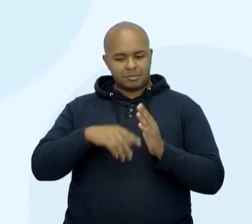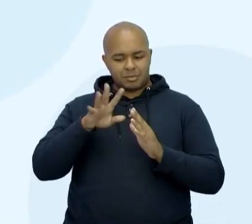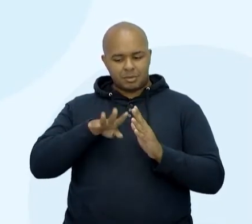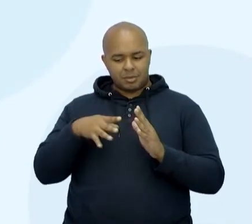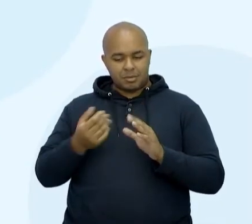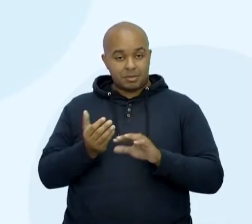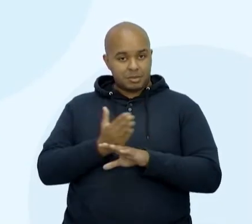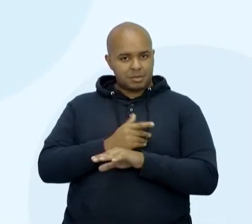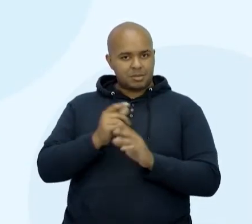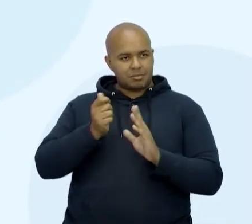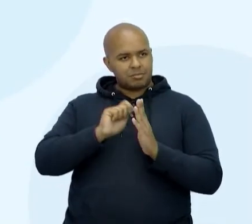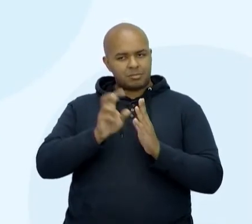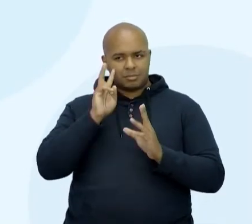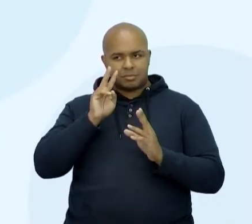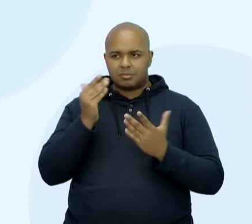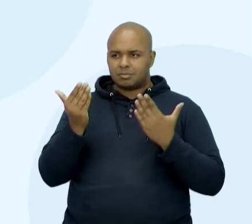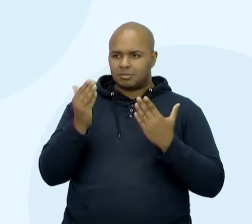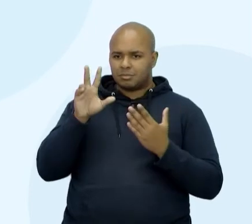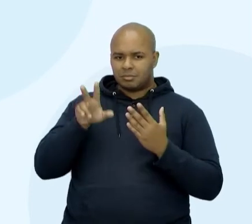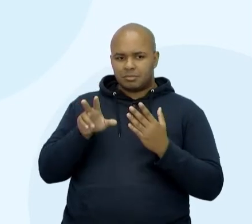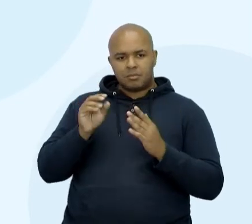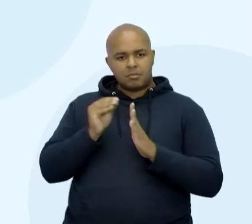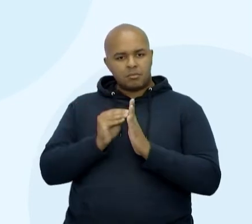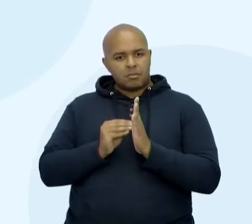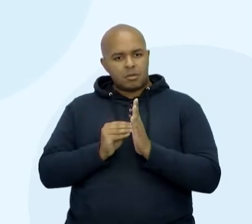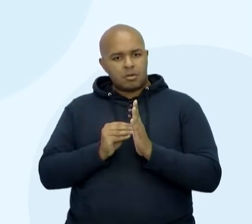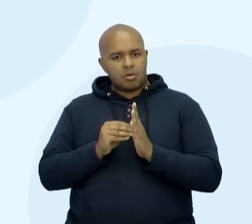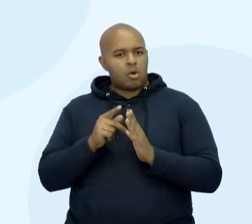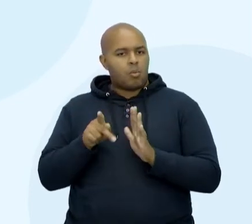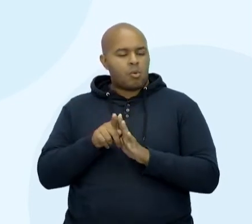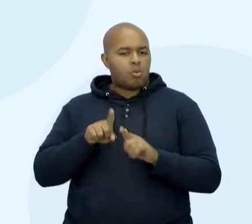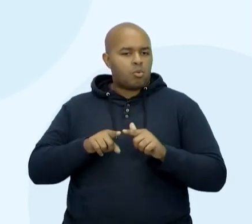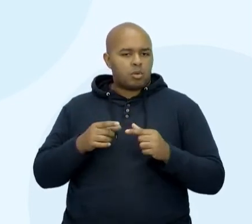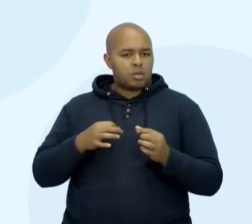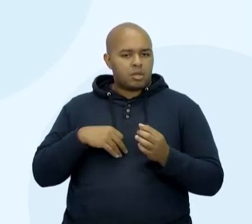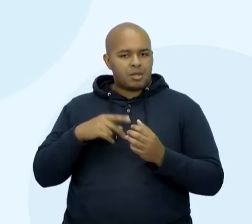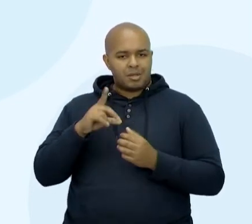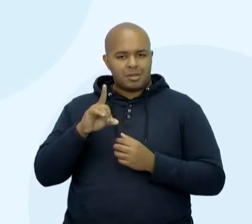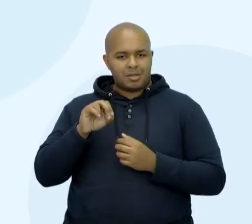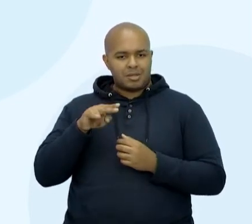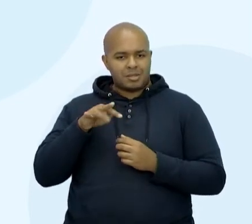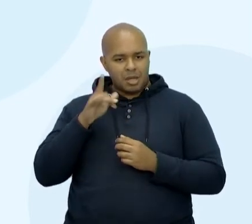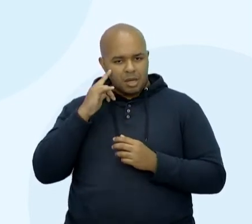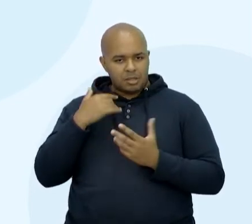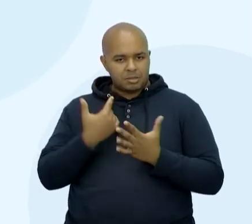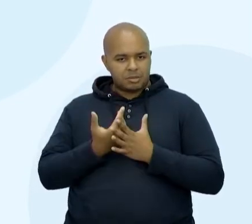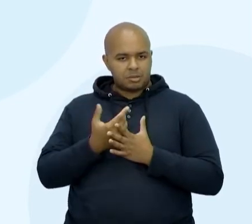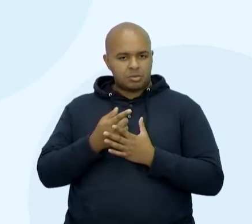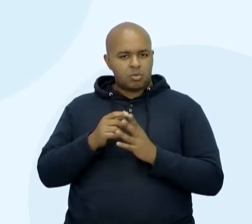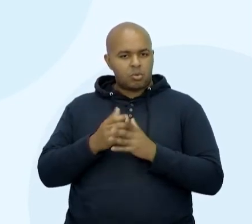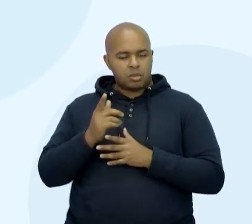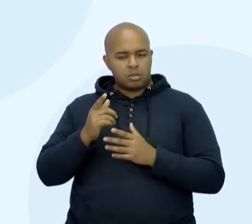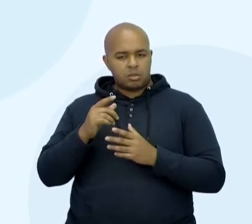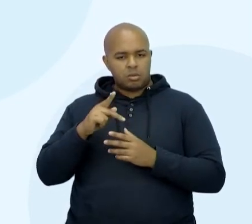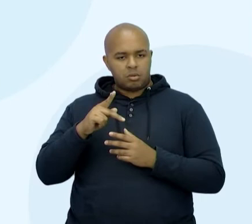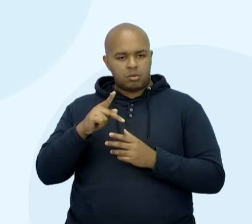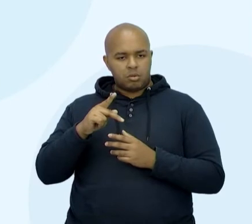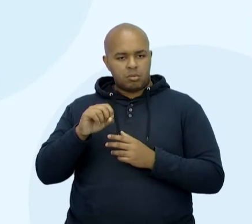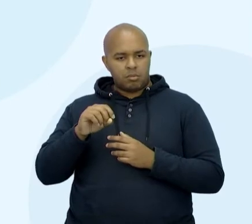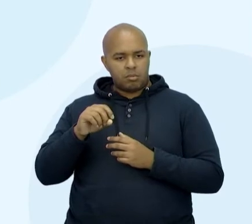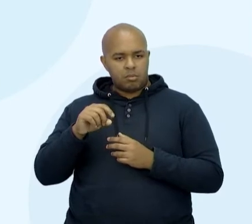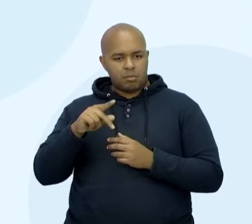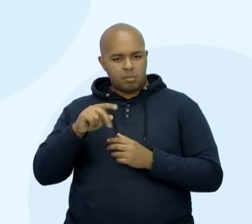tabela anterior. Então, se a gente olhar lá as propriedades aí, como a densidade, por exemplo, do polipropileno, é